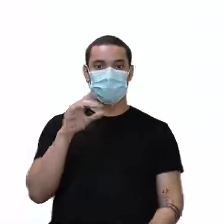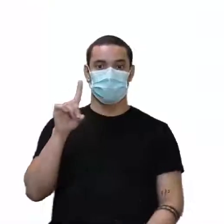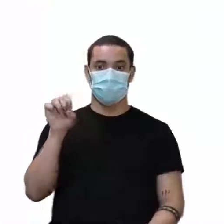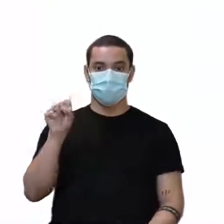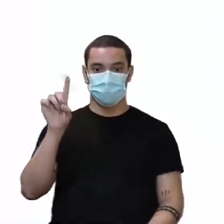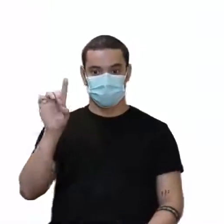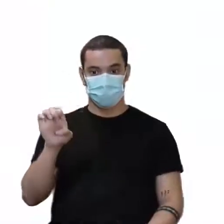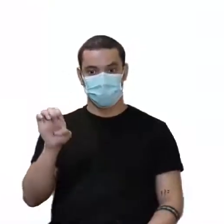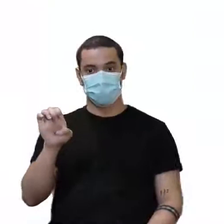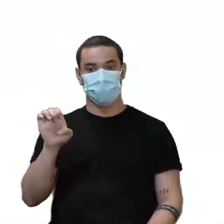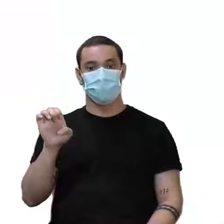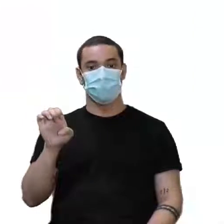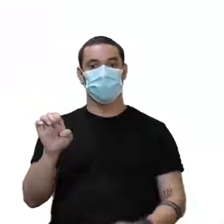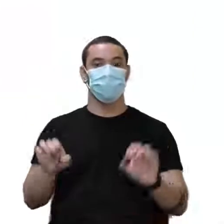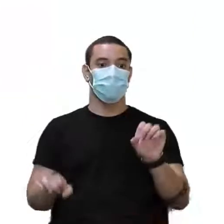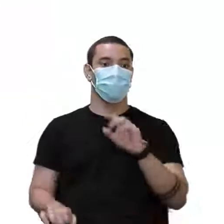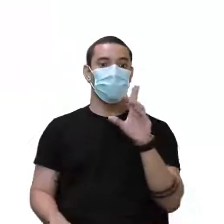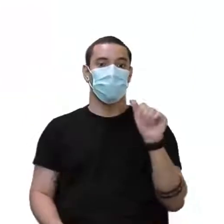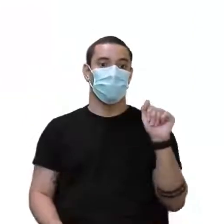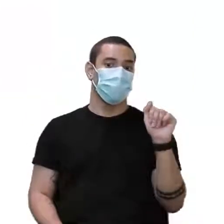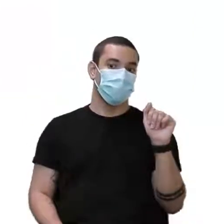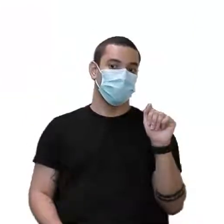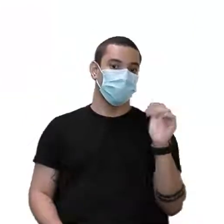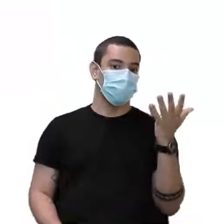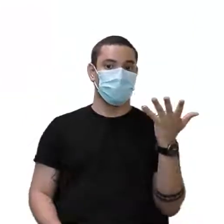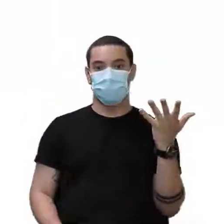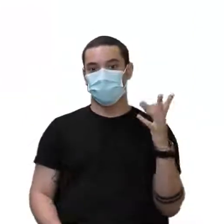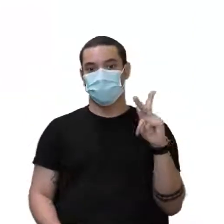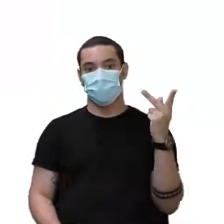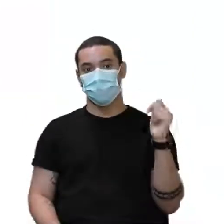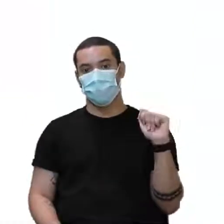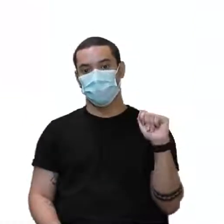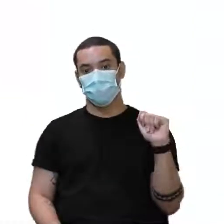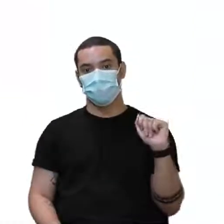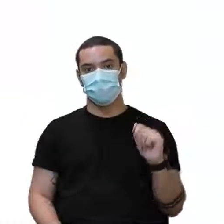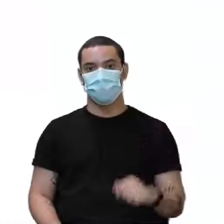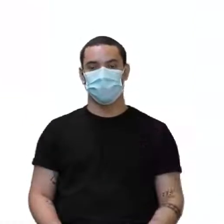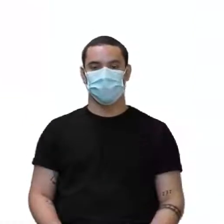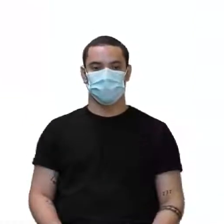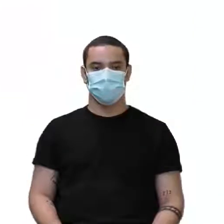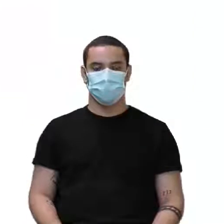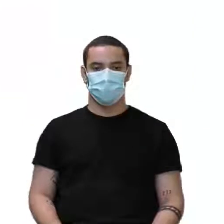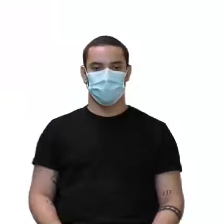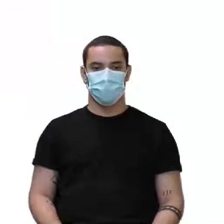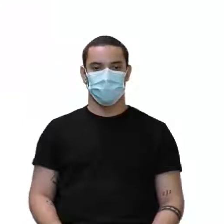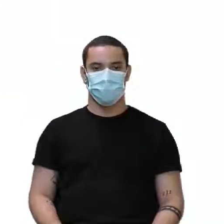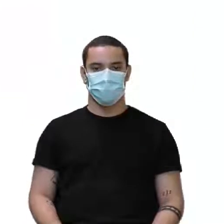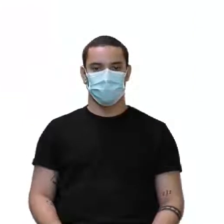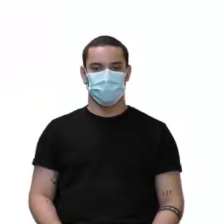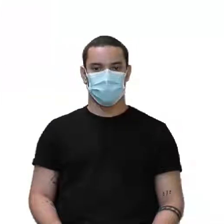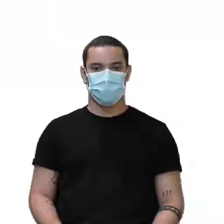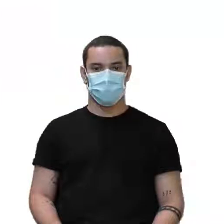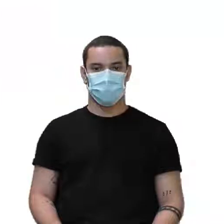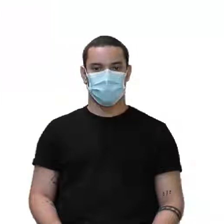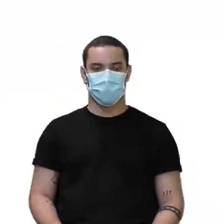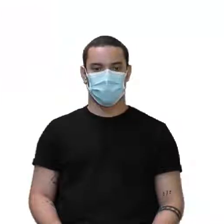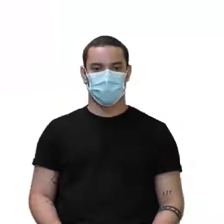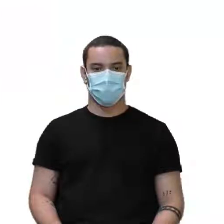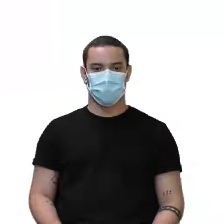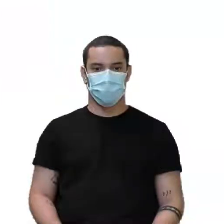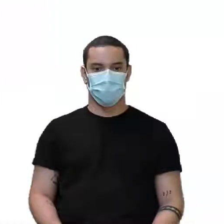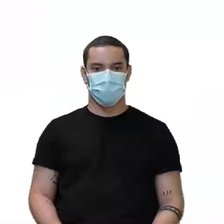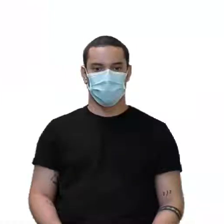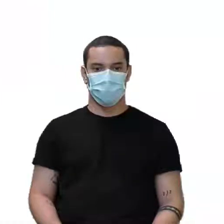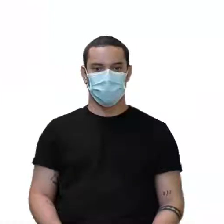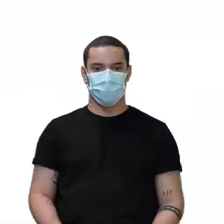She finished her course. Ou seja, ela trabalha aqui, ela terminou o trabalho